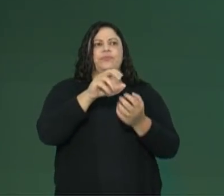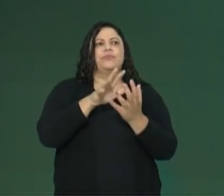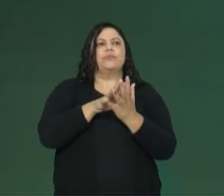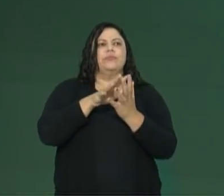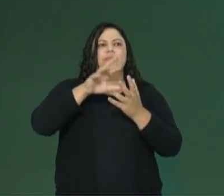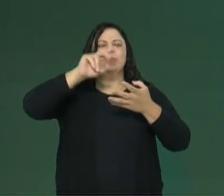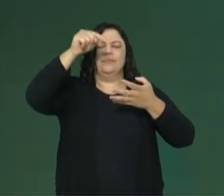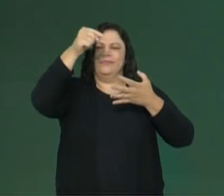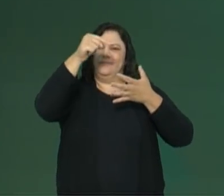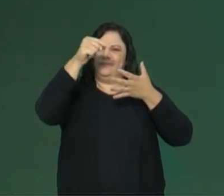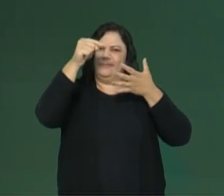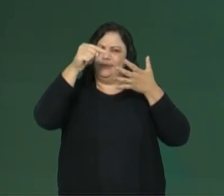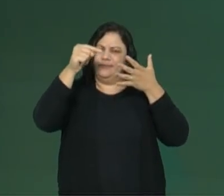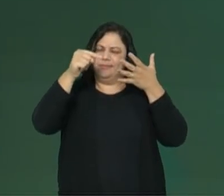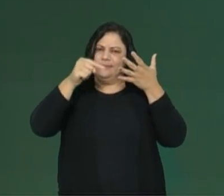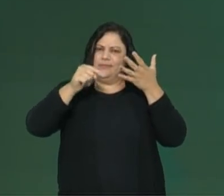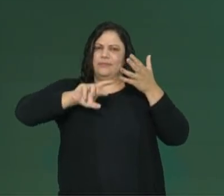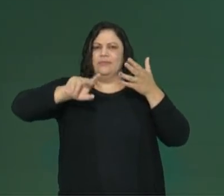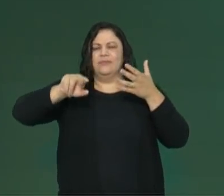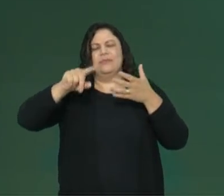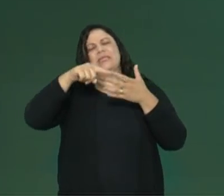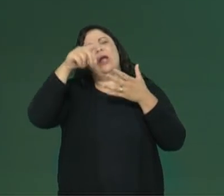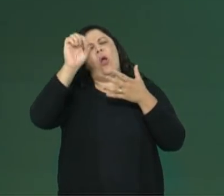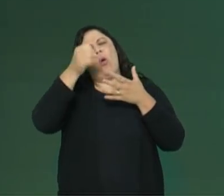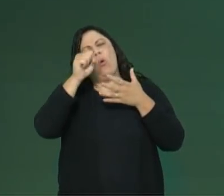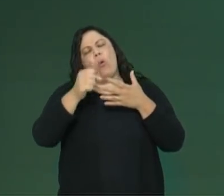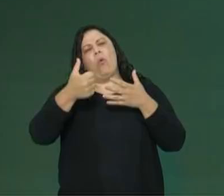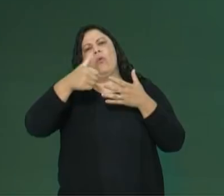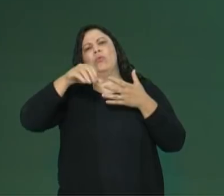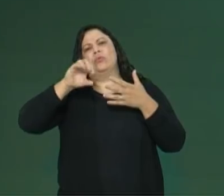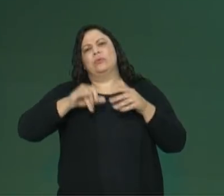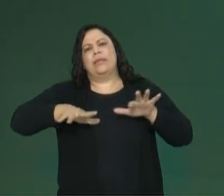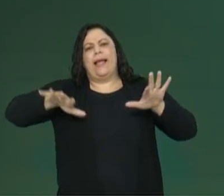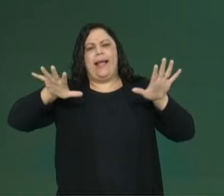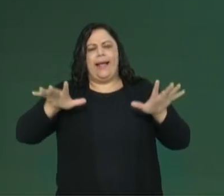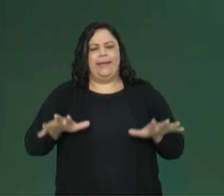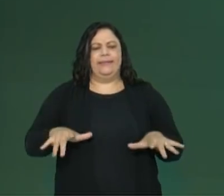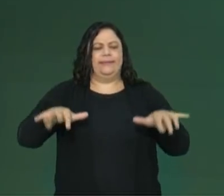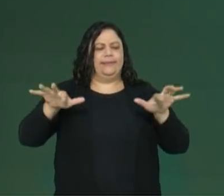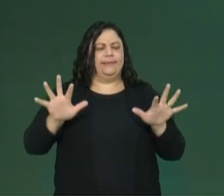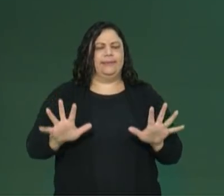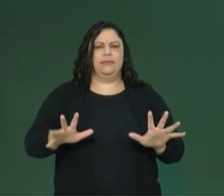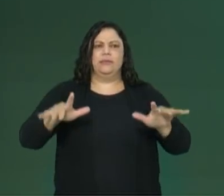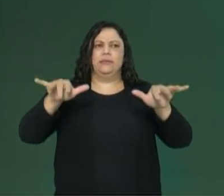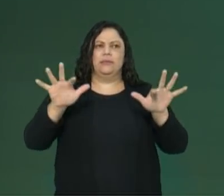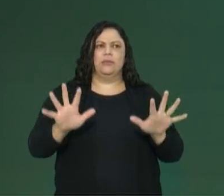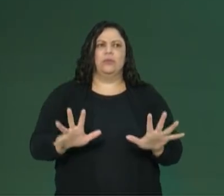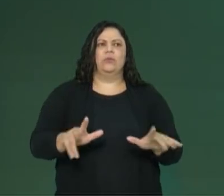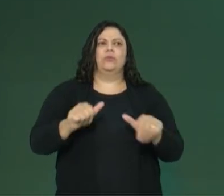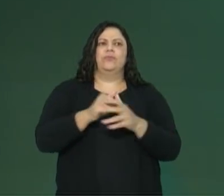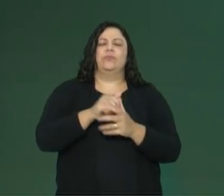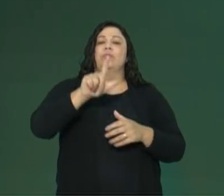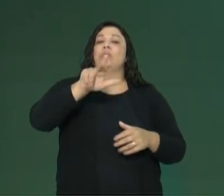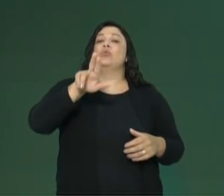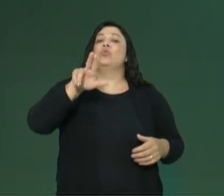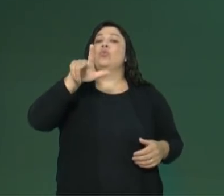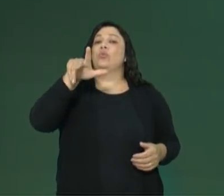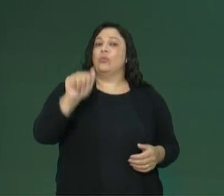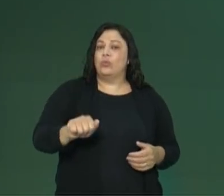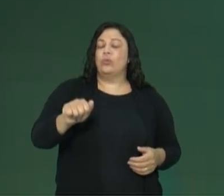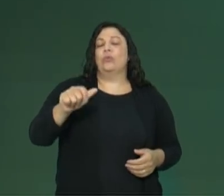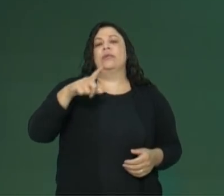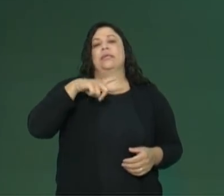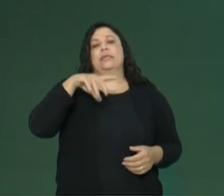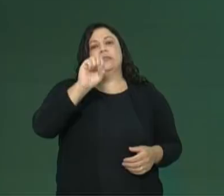8 tentáculos, 10 tentáculos, tá? O lula molusco, que é um polvo, que ele só tem 8, né?